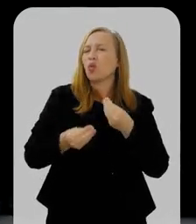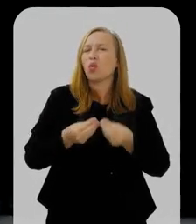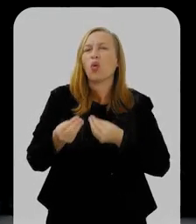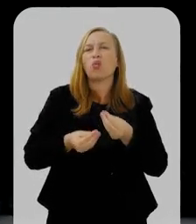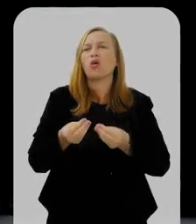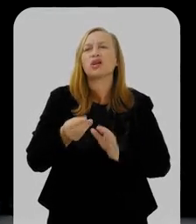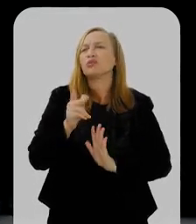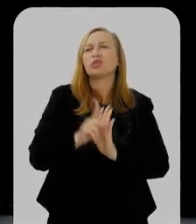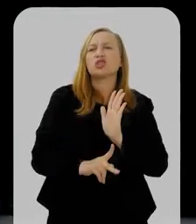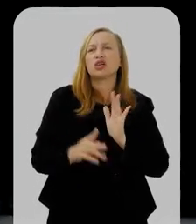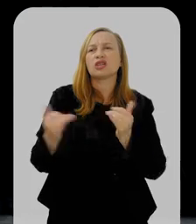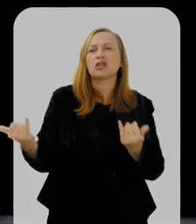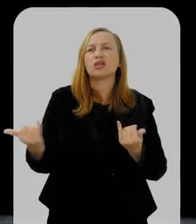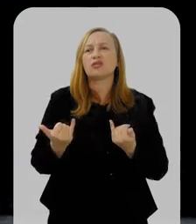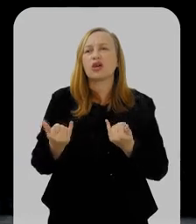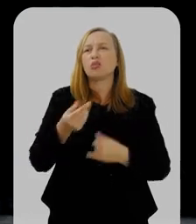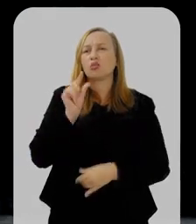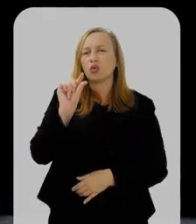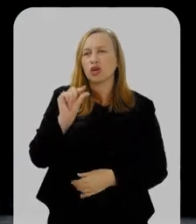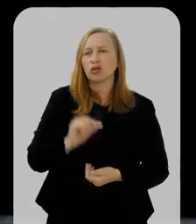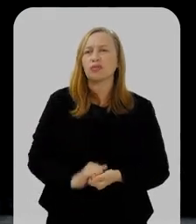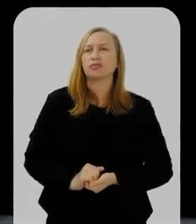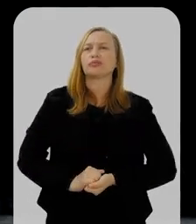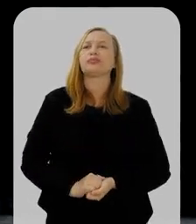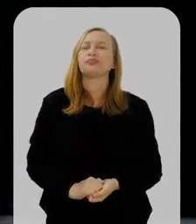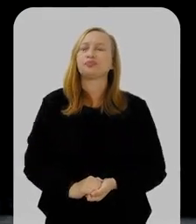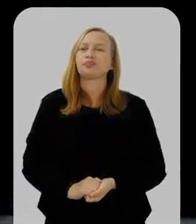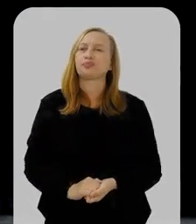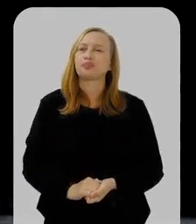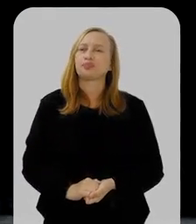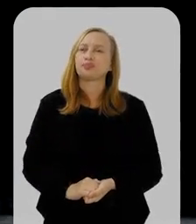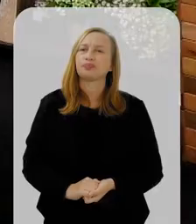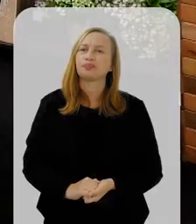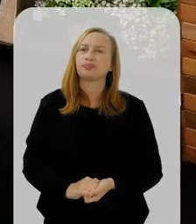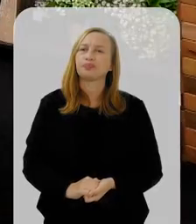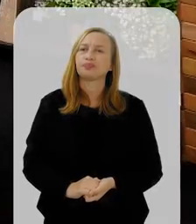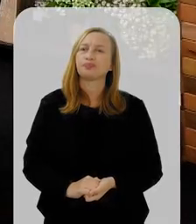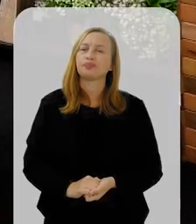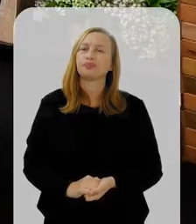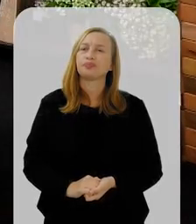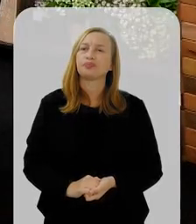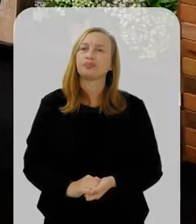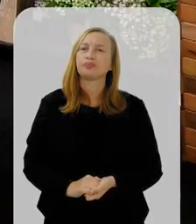verdes em repartições públicas. Como é que é esse projeto? Fala um pouquinho pra gente sobre ele.